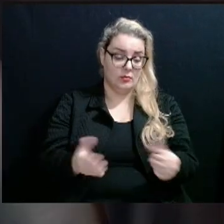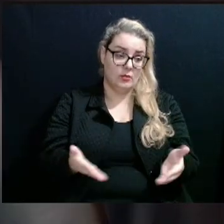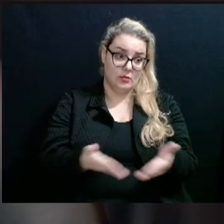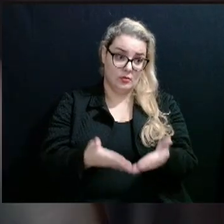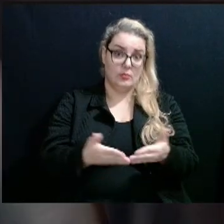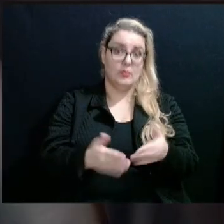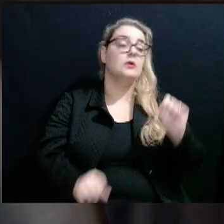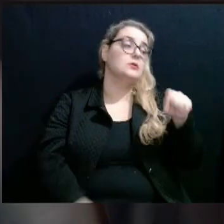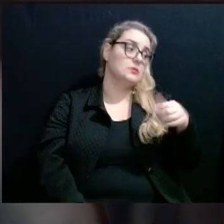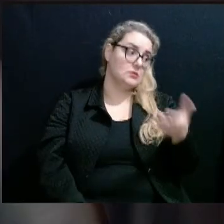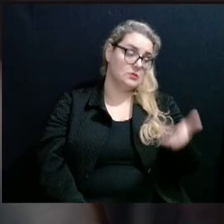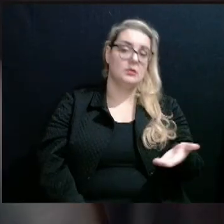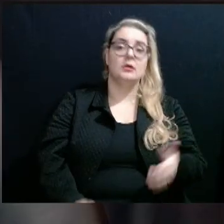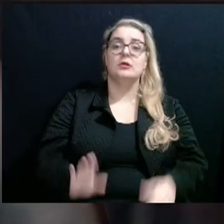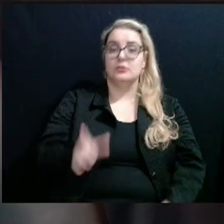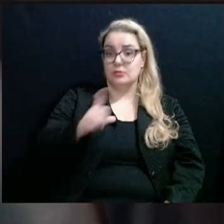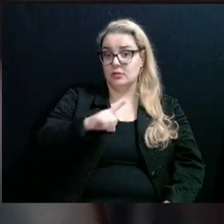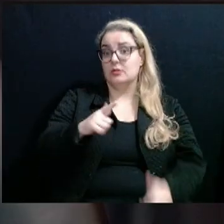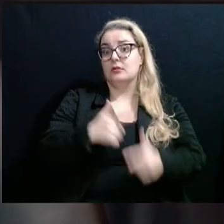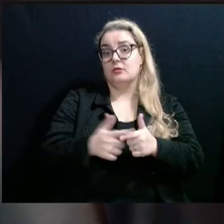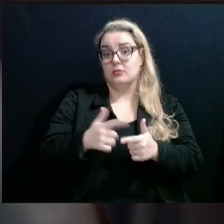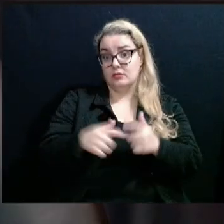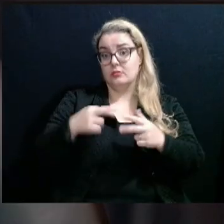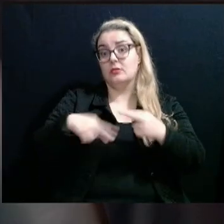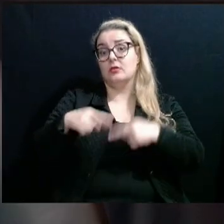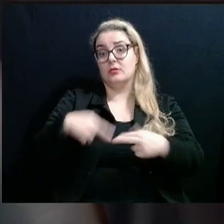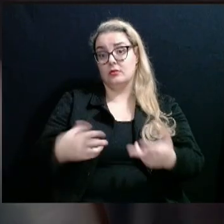esse problema na questão das